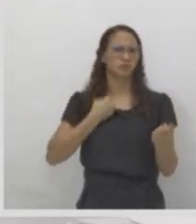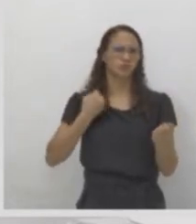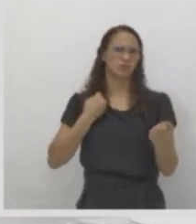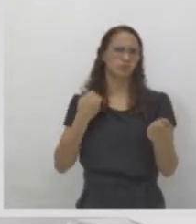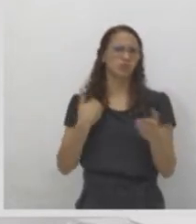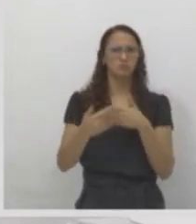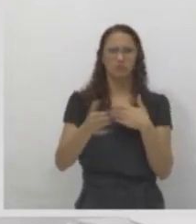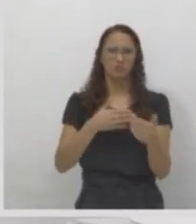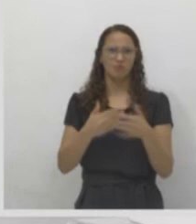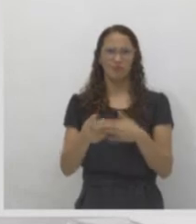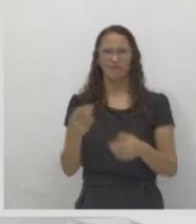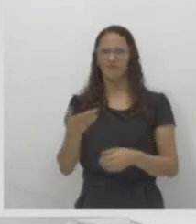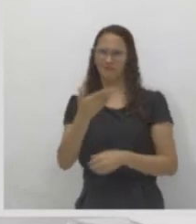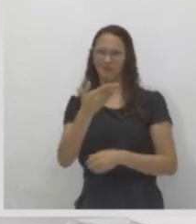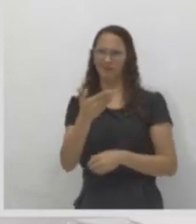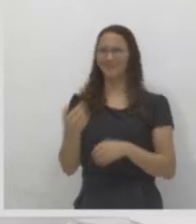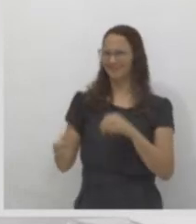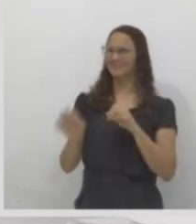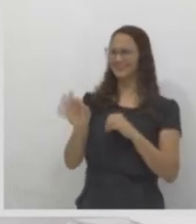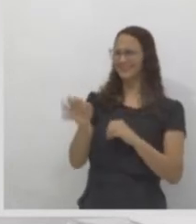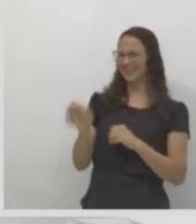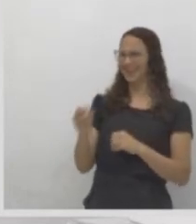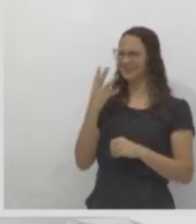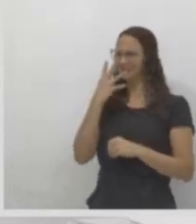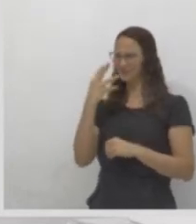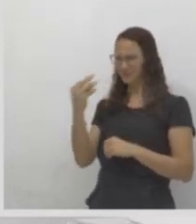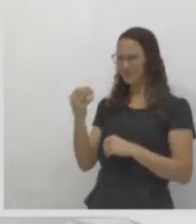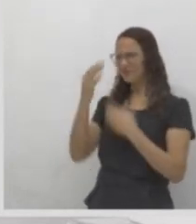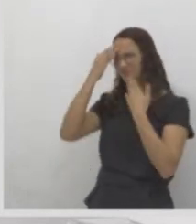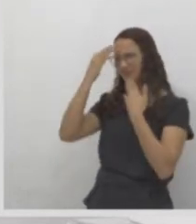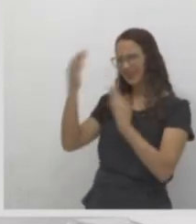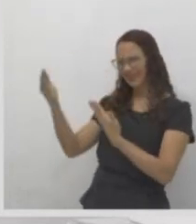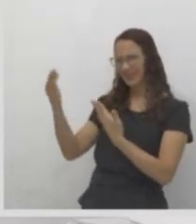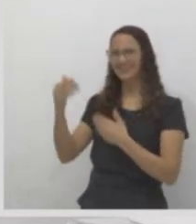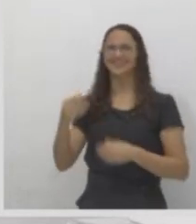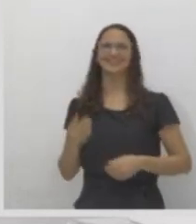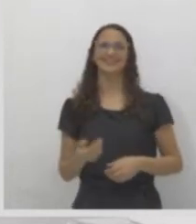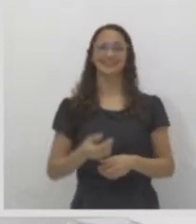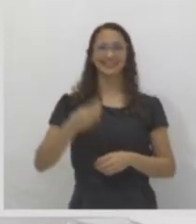Esse está ótimo, senhor Lobão. Obrigado. O número